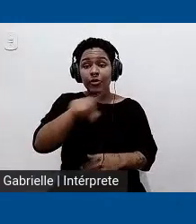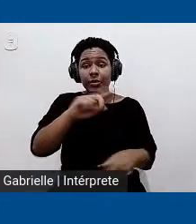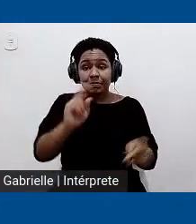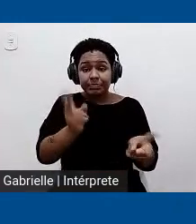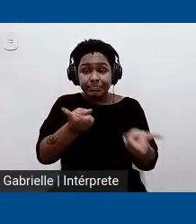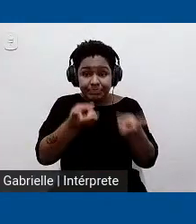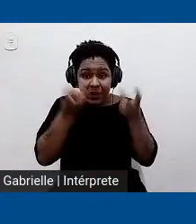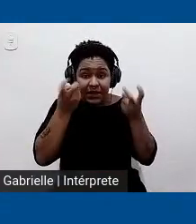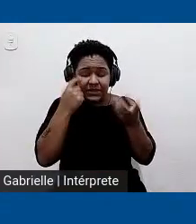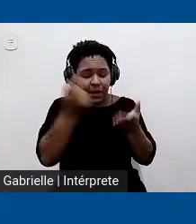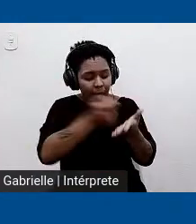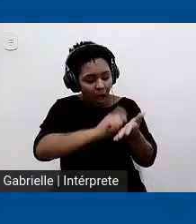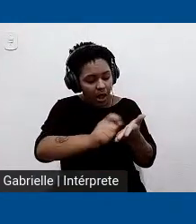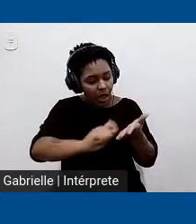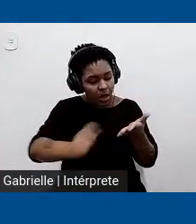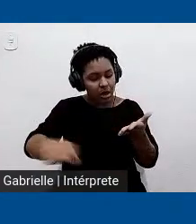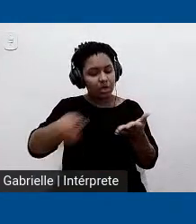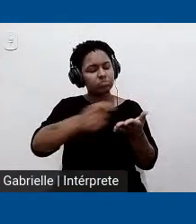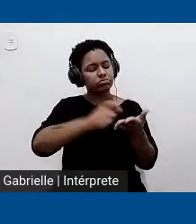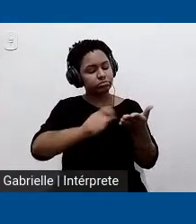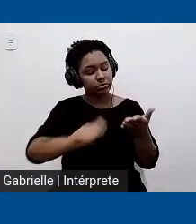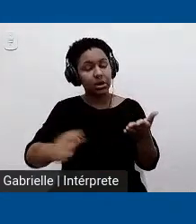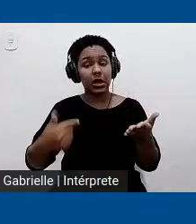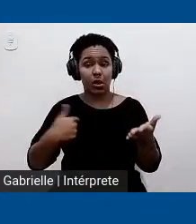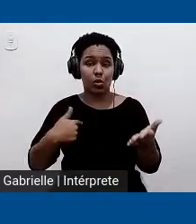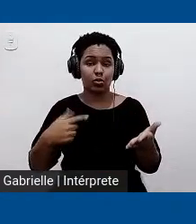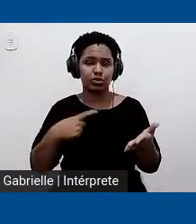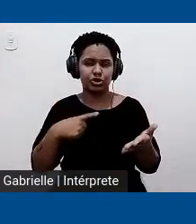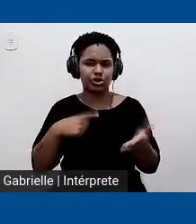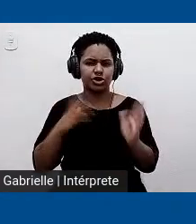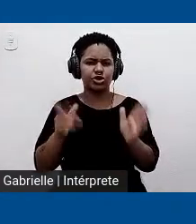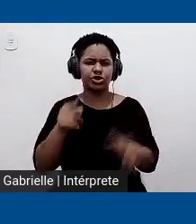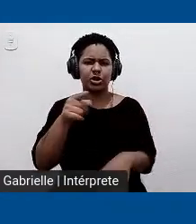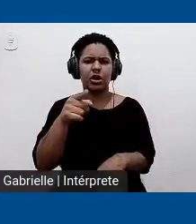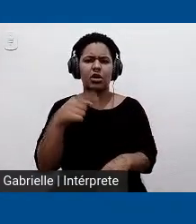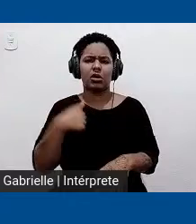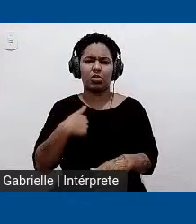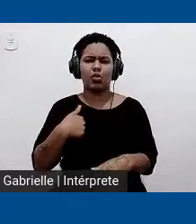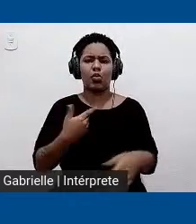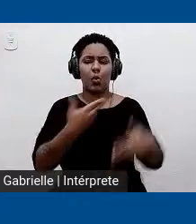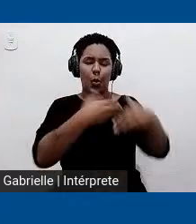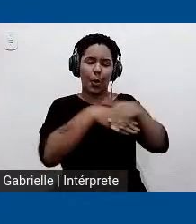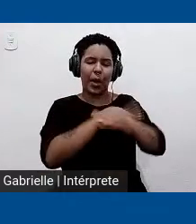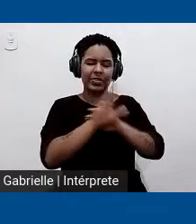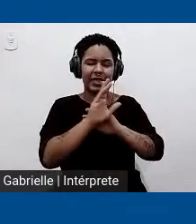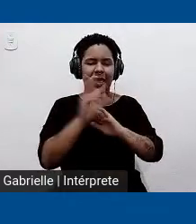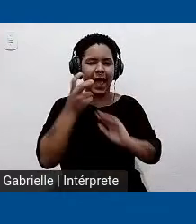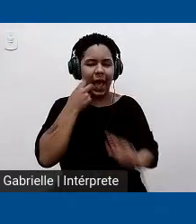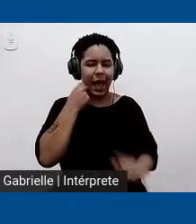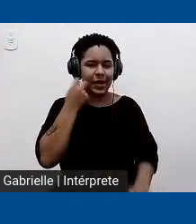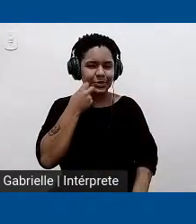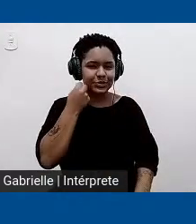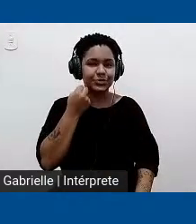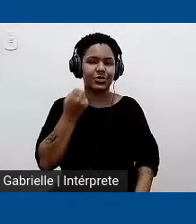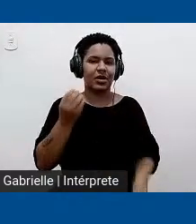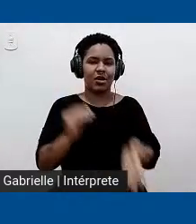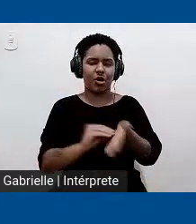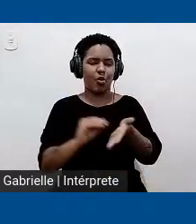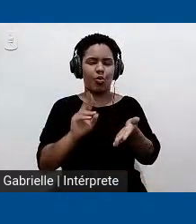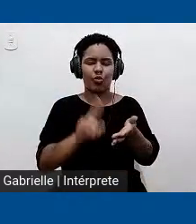pelas anotações, né? Eu tenho aqui, olha, gente, eu guardei uma colinha aqui, mas que eu não vou